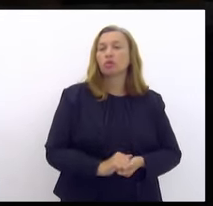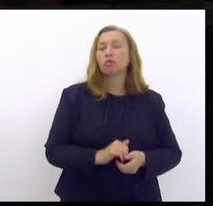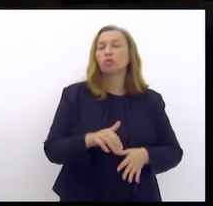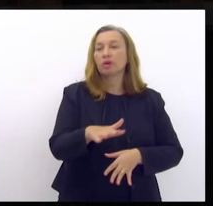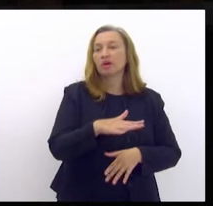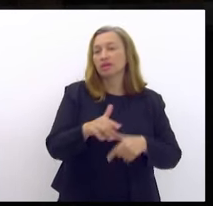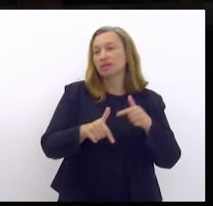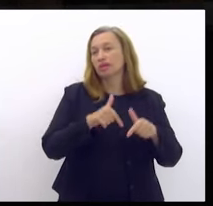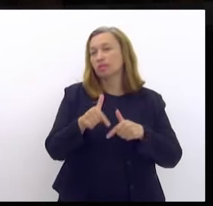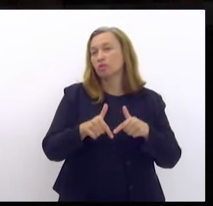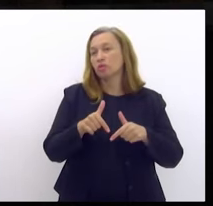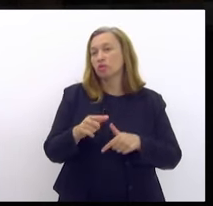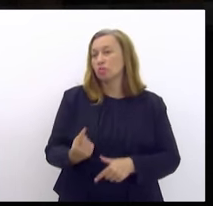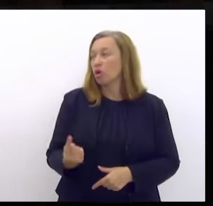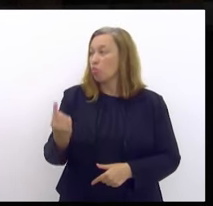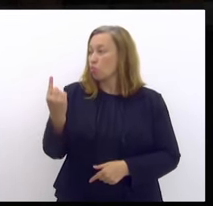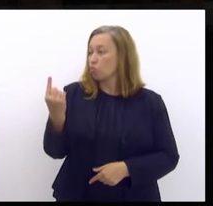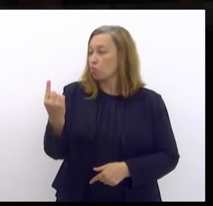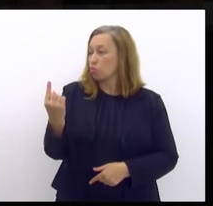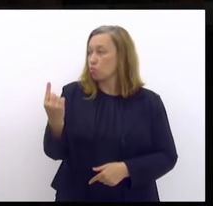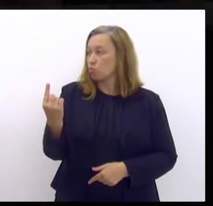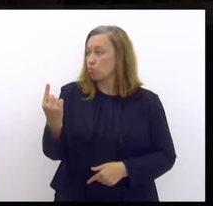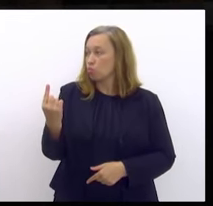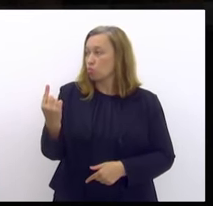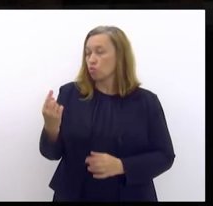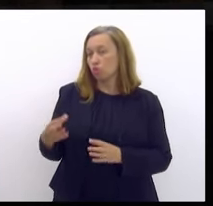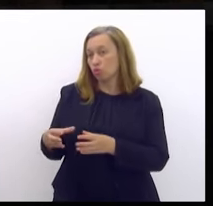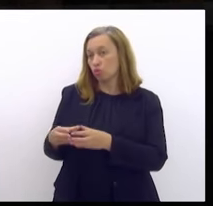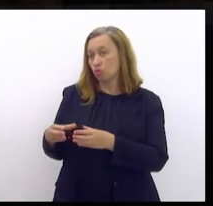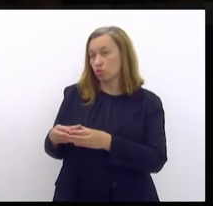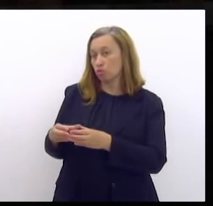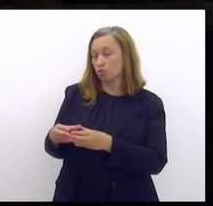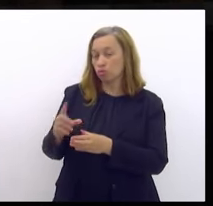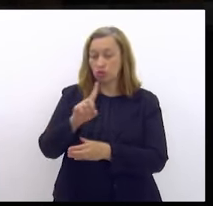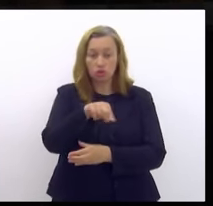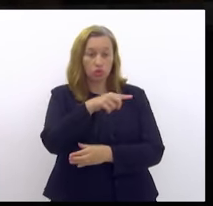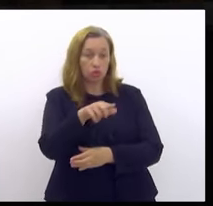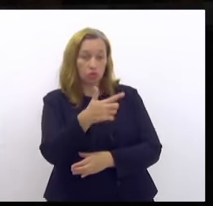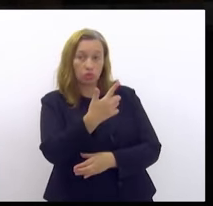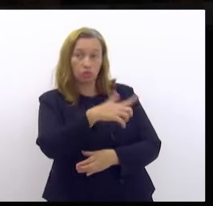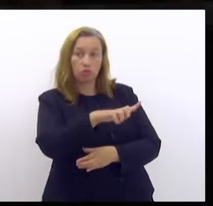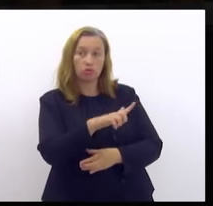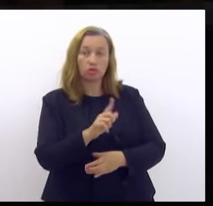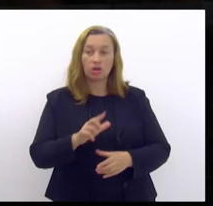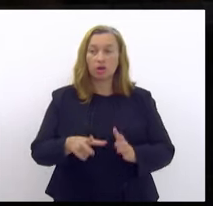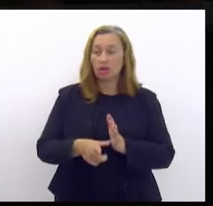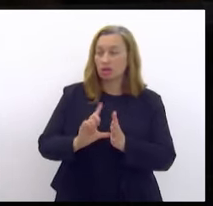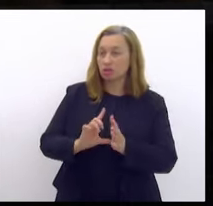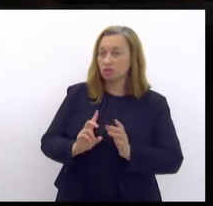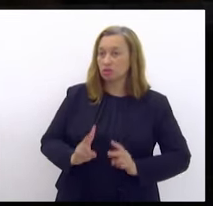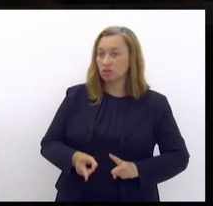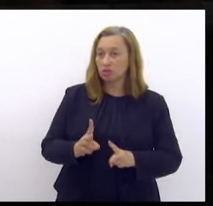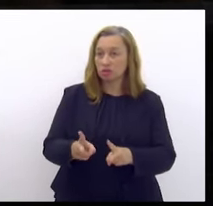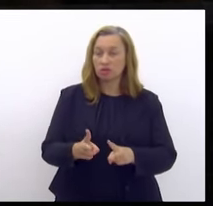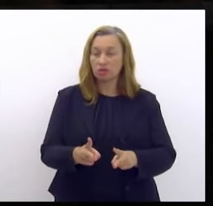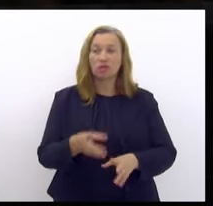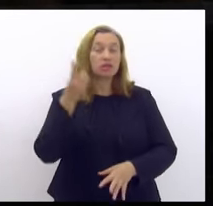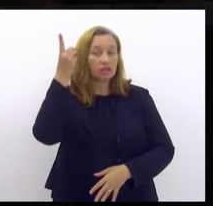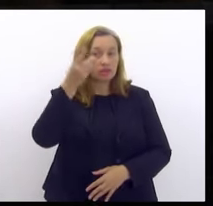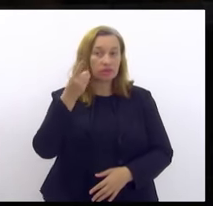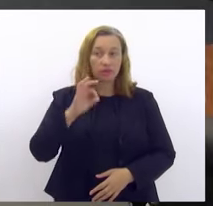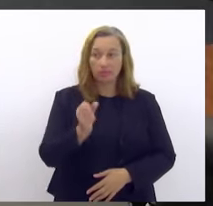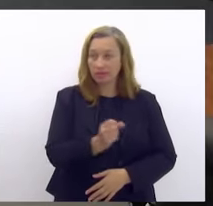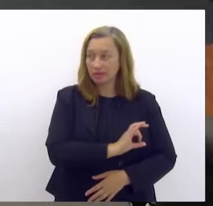trabalhos para uma categoria excluir a outra. Antes de continuar, dou a parte à deputada Marta